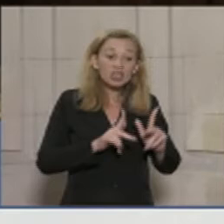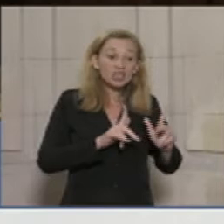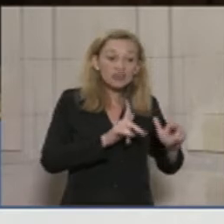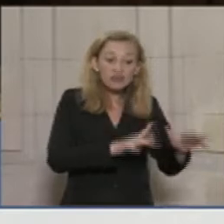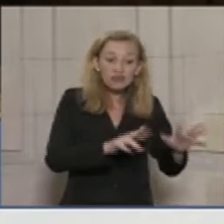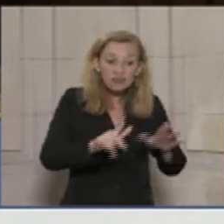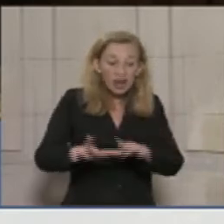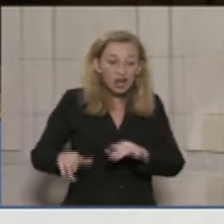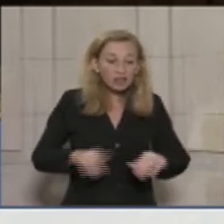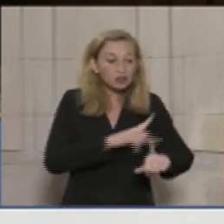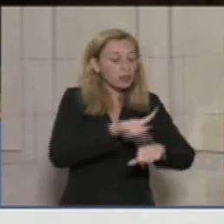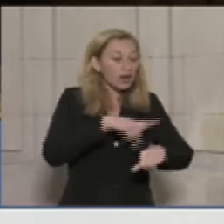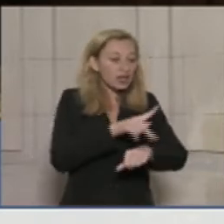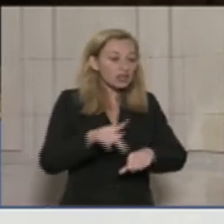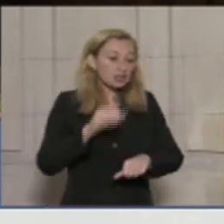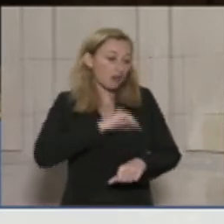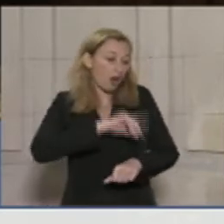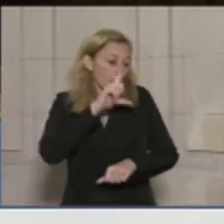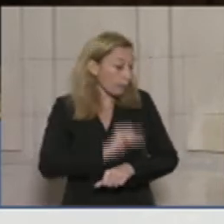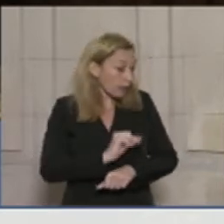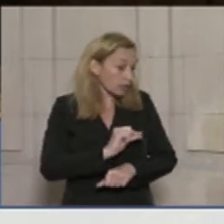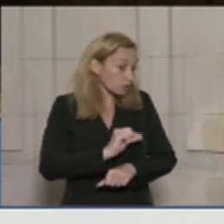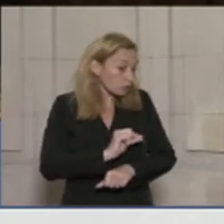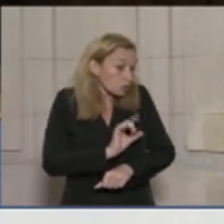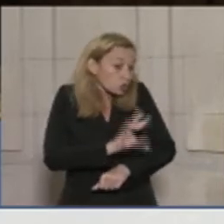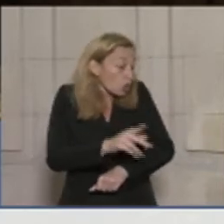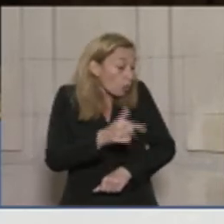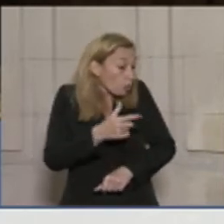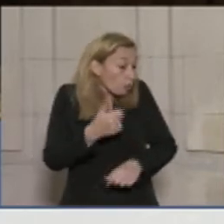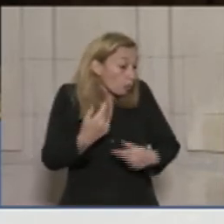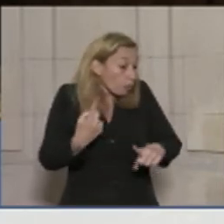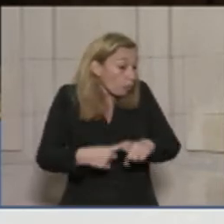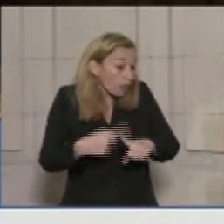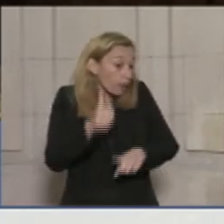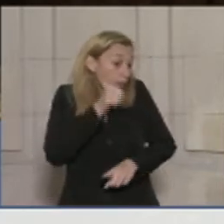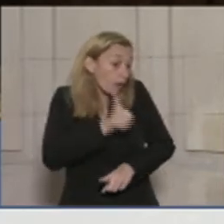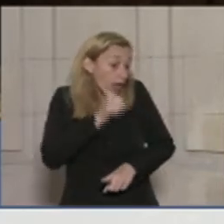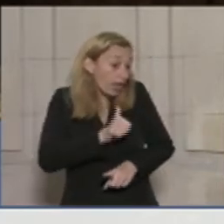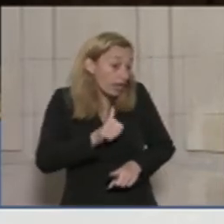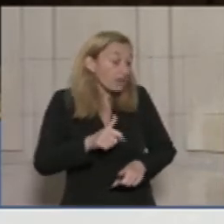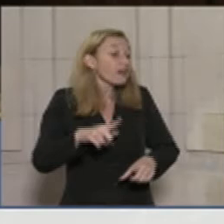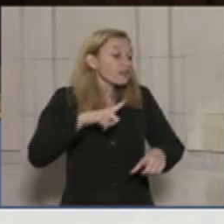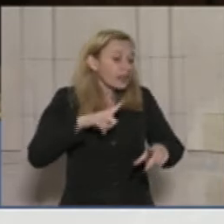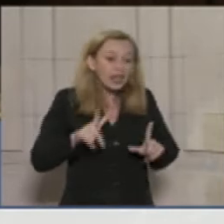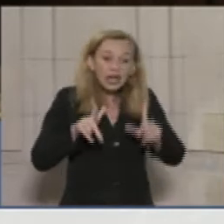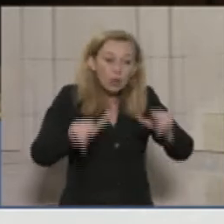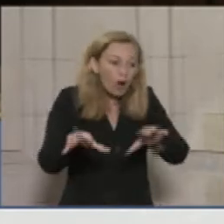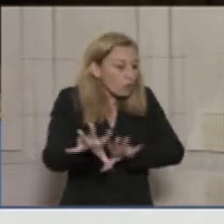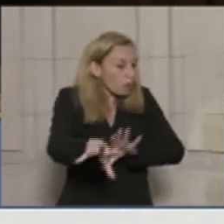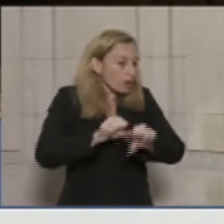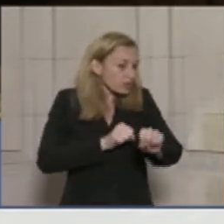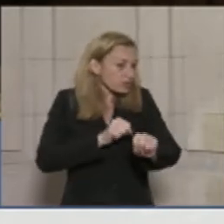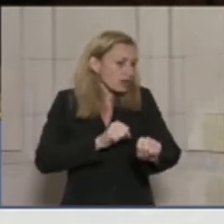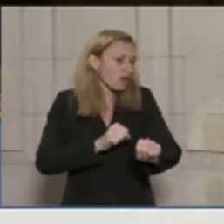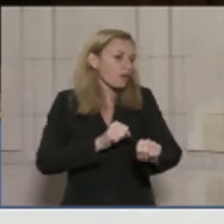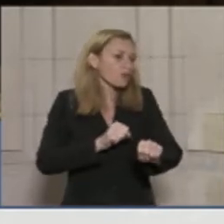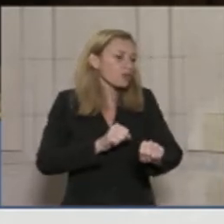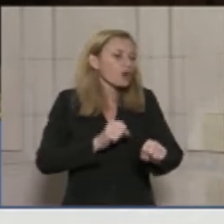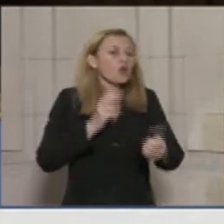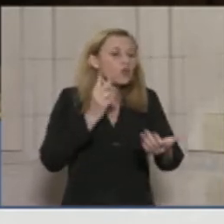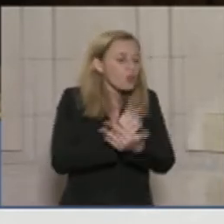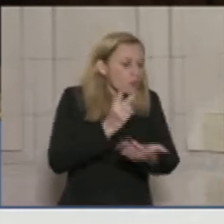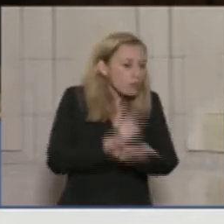ganhando menos do que os homens, pelo fato de serem mulheres. Se formaram, têm a mesma formação, têm a